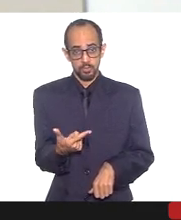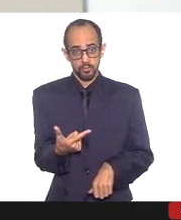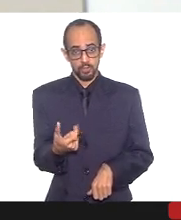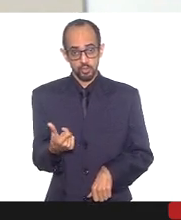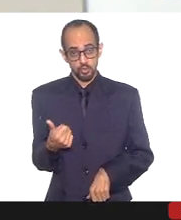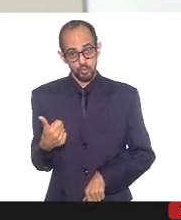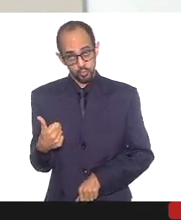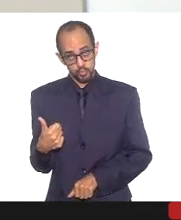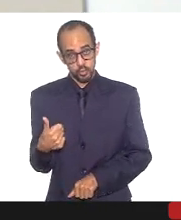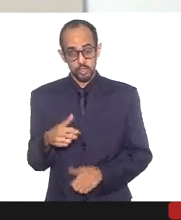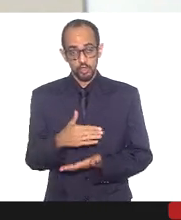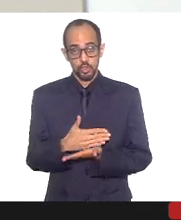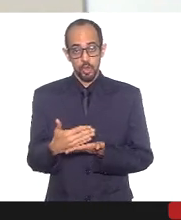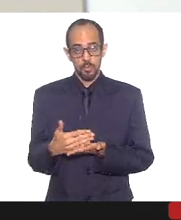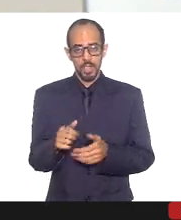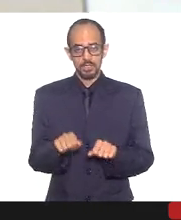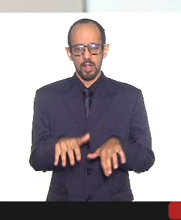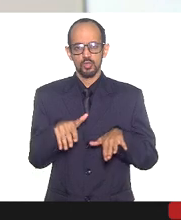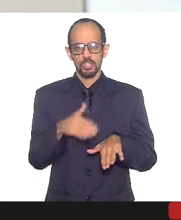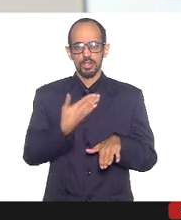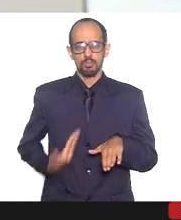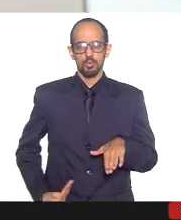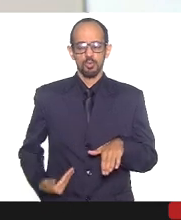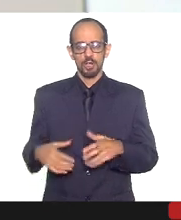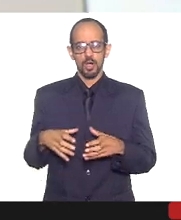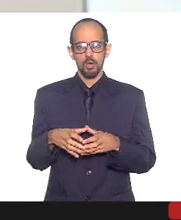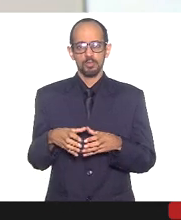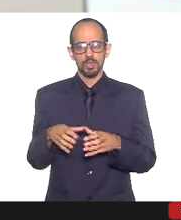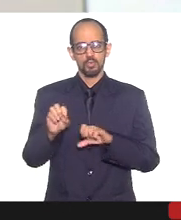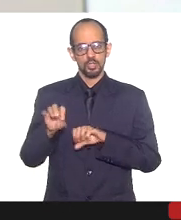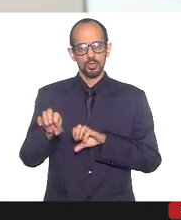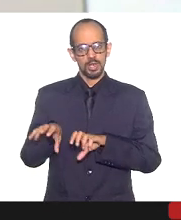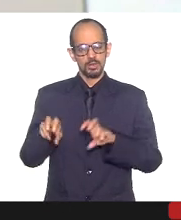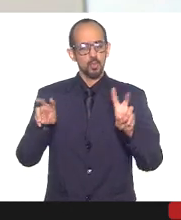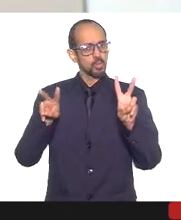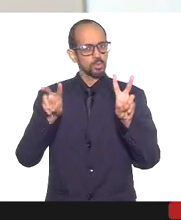audiência pública da Comissão de Educação com o tema